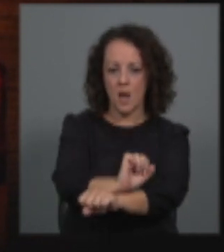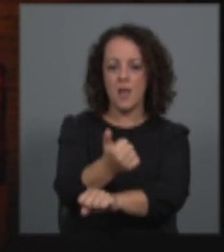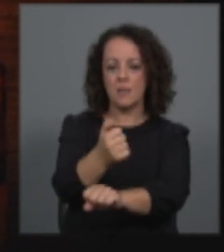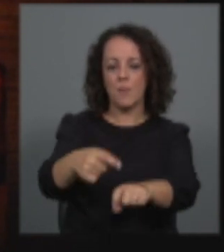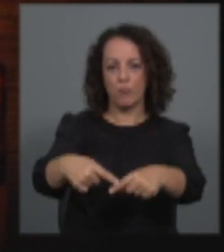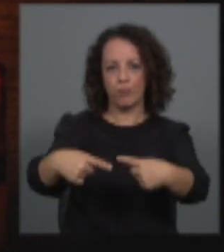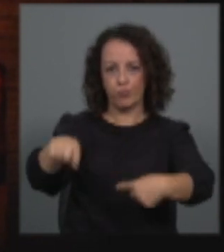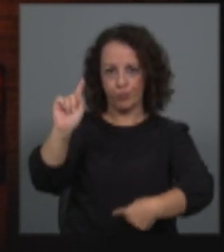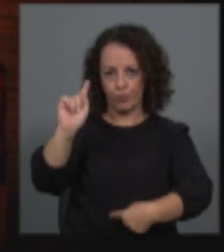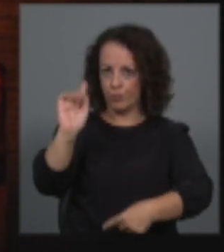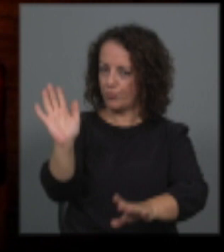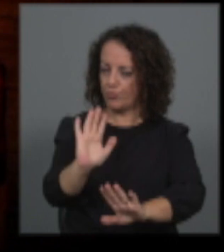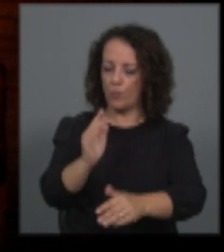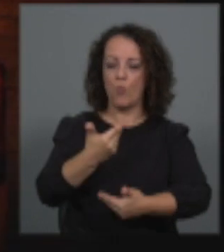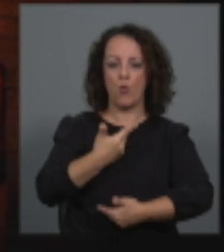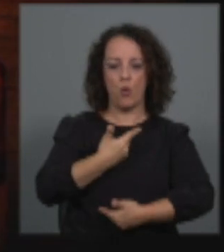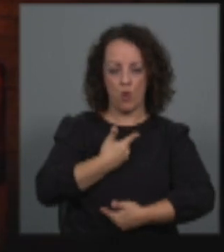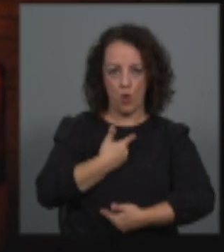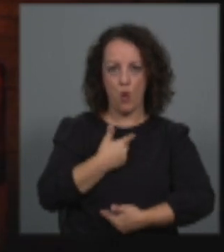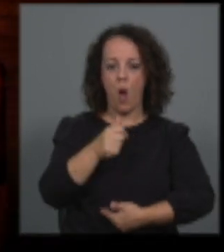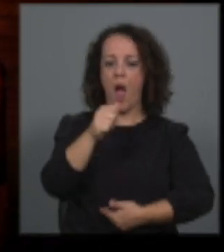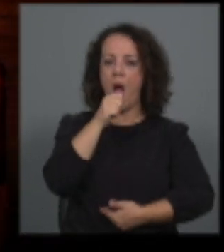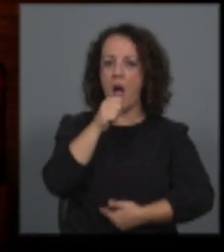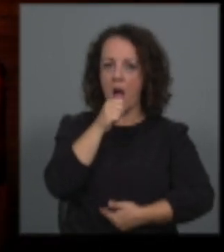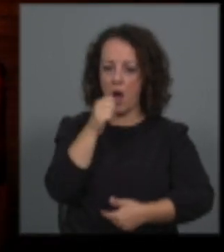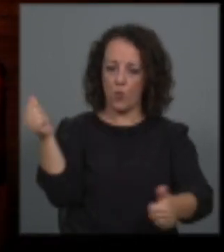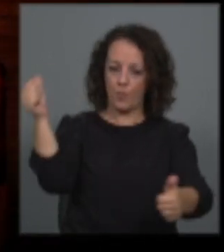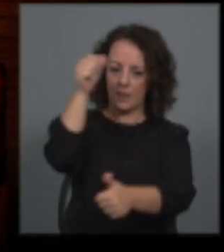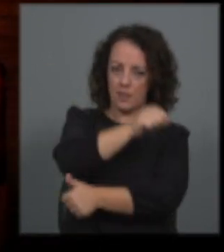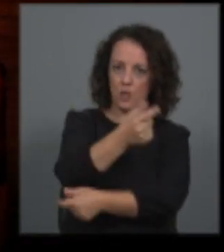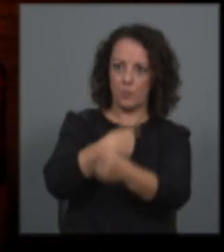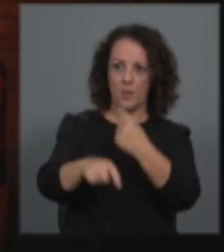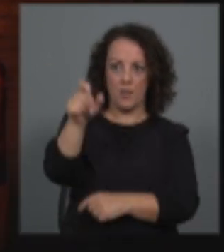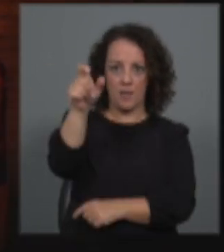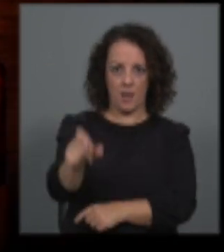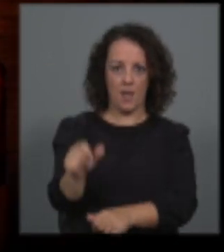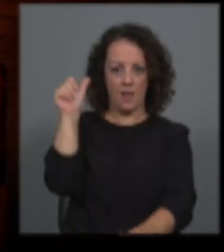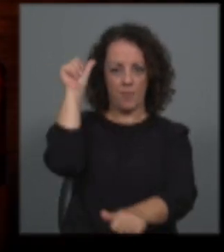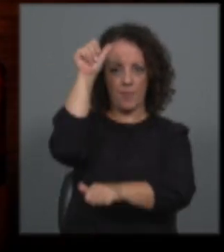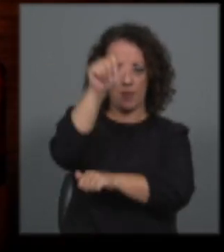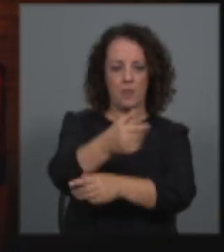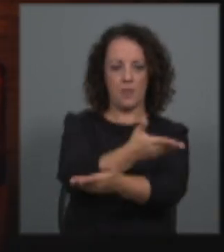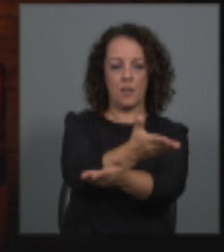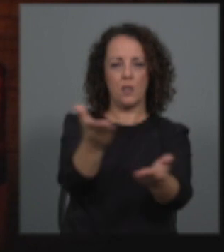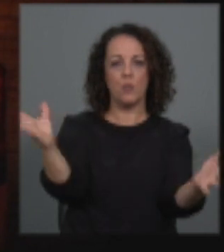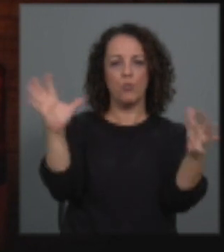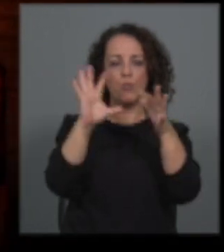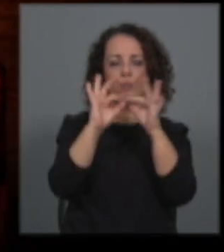sandálias. Eu batizo-vos na água, mas ele batizar-vos-á no Espírito Santo.